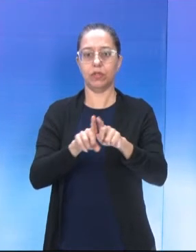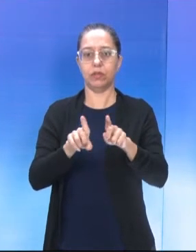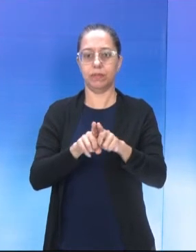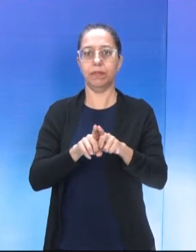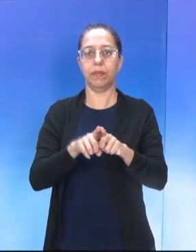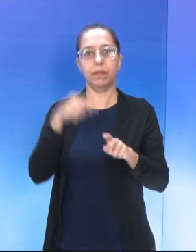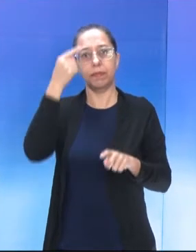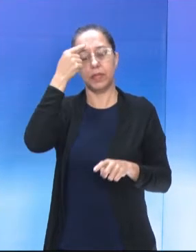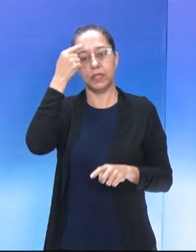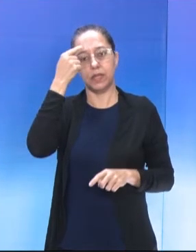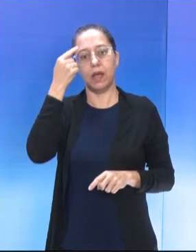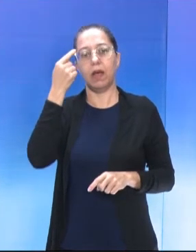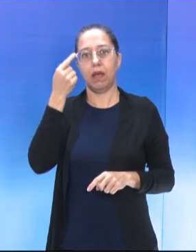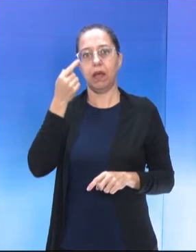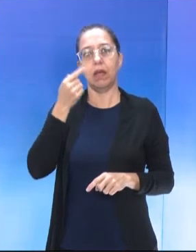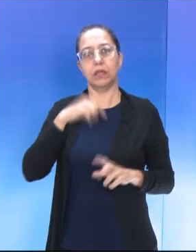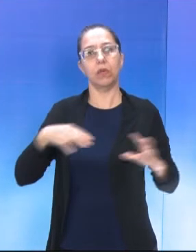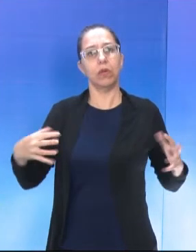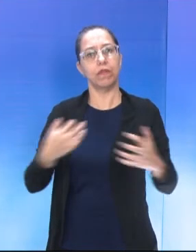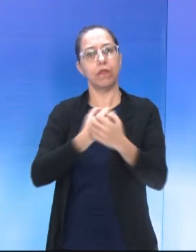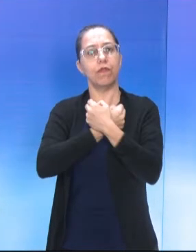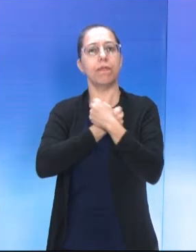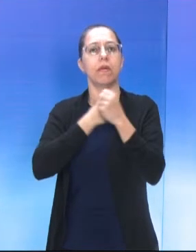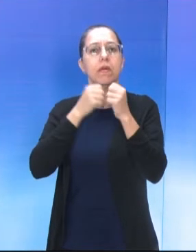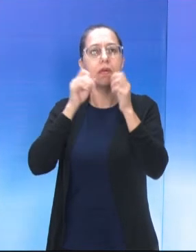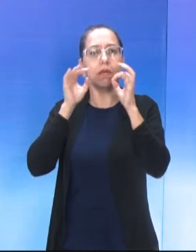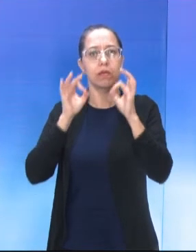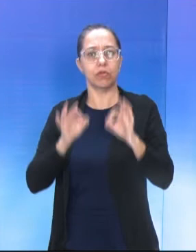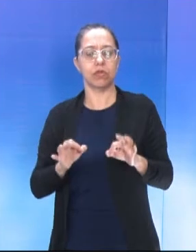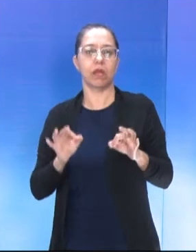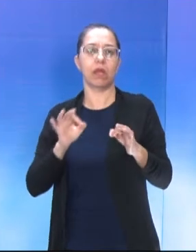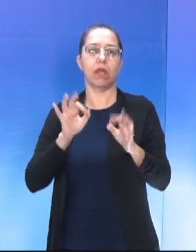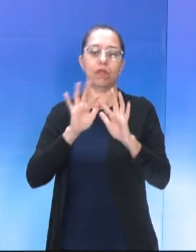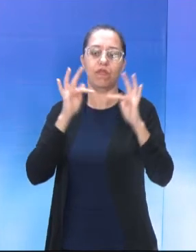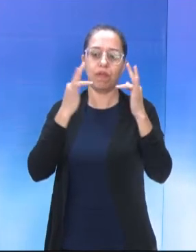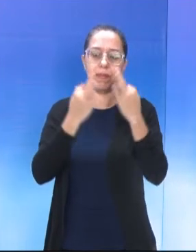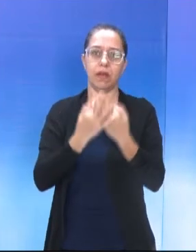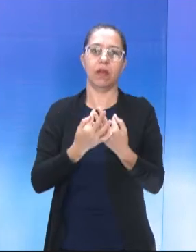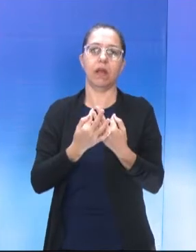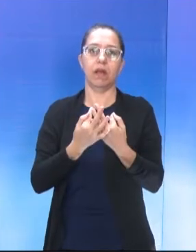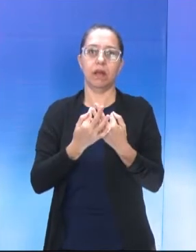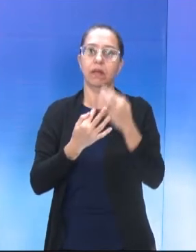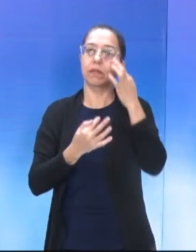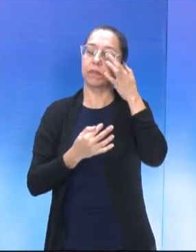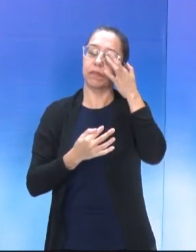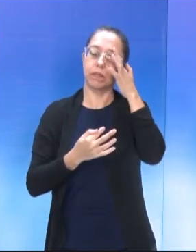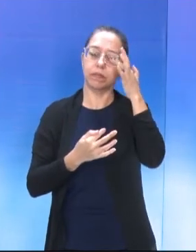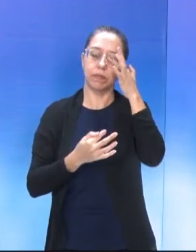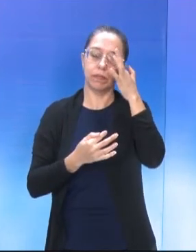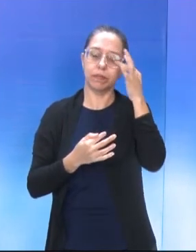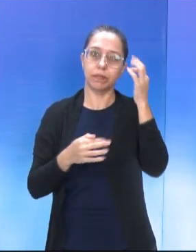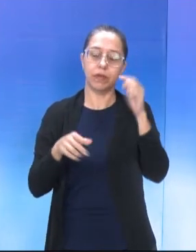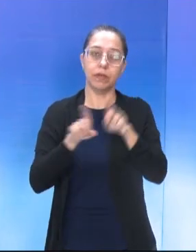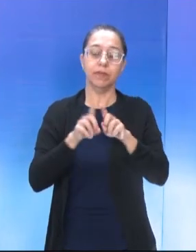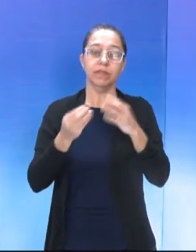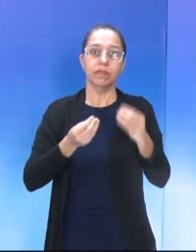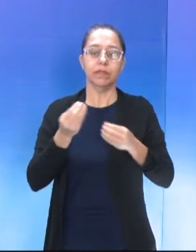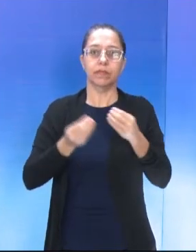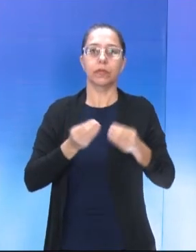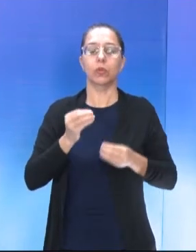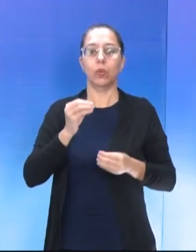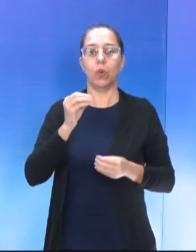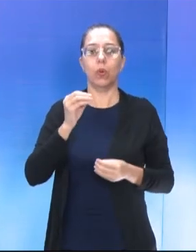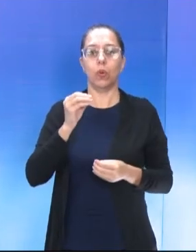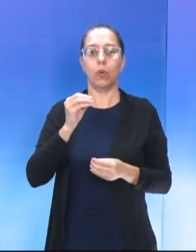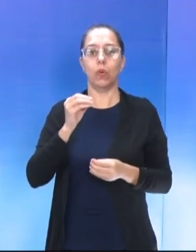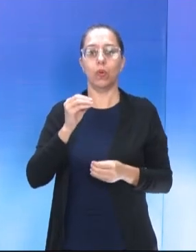isso. Envolvimento e conscientização dos familiares, aí é uma ação da sociedade civil, ações de filantropia. Filantropia é o